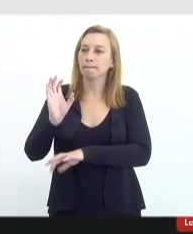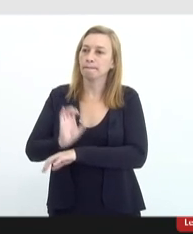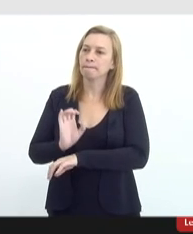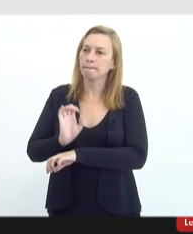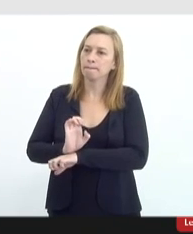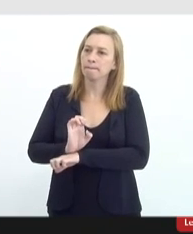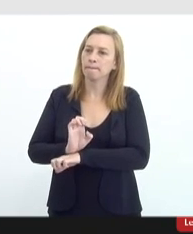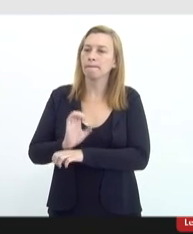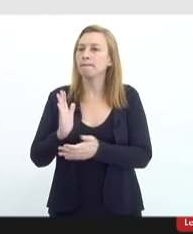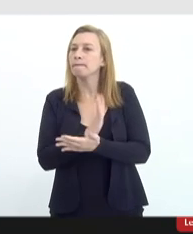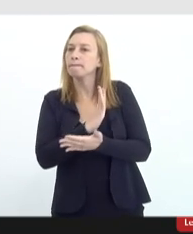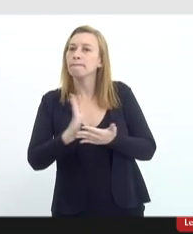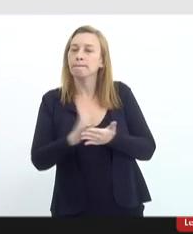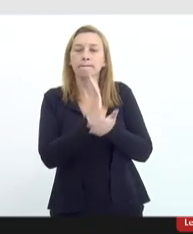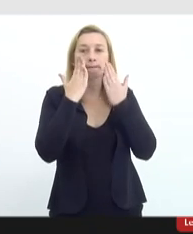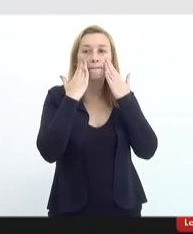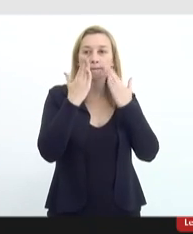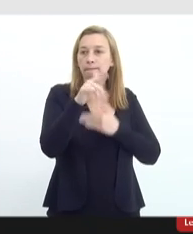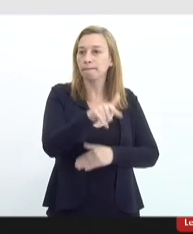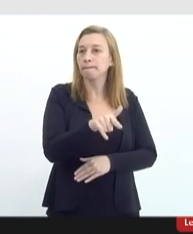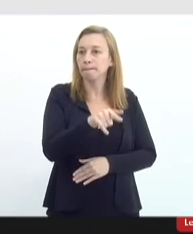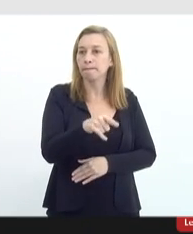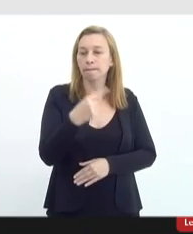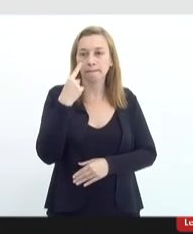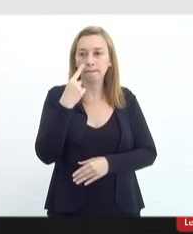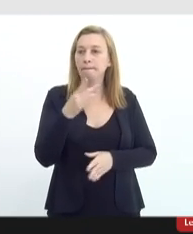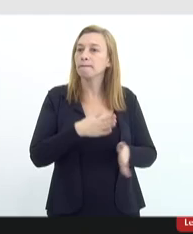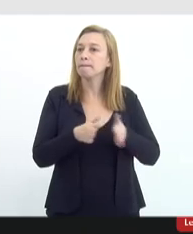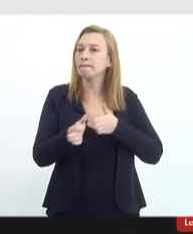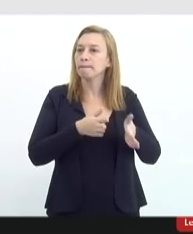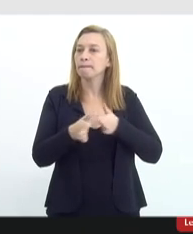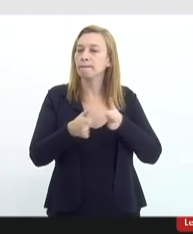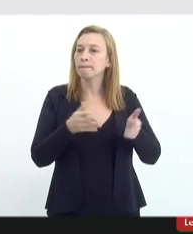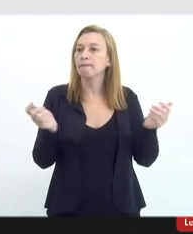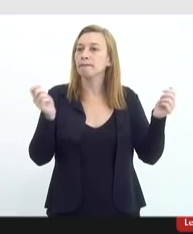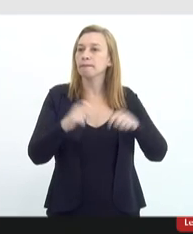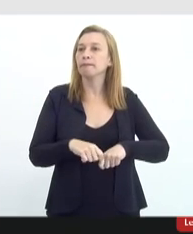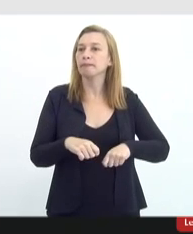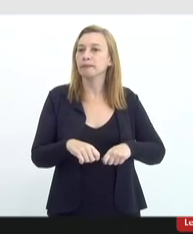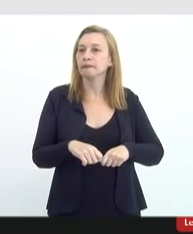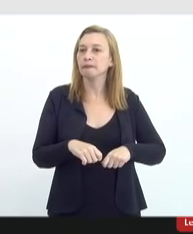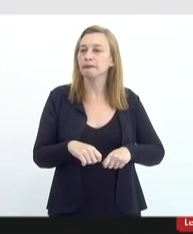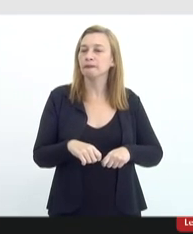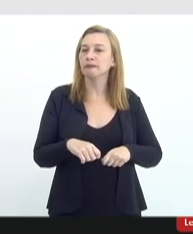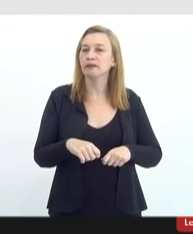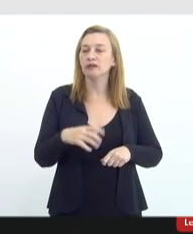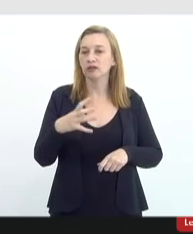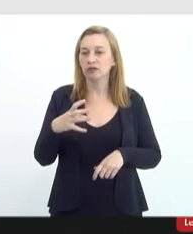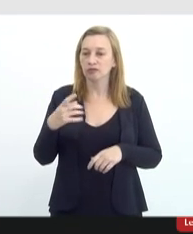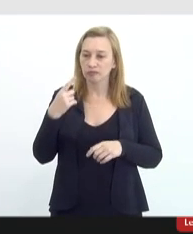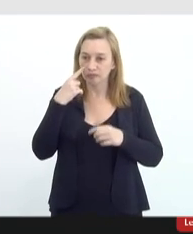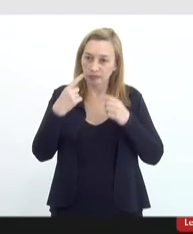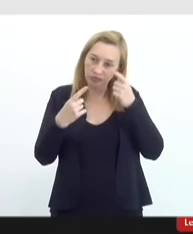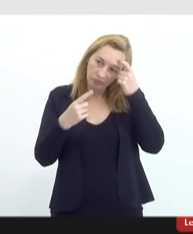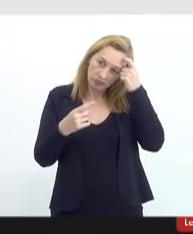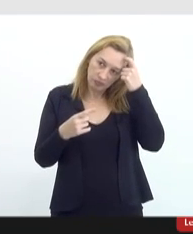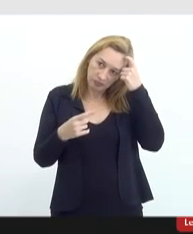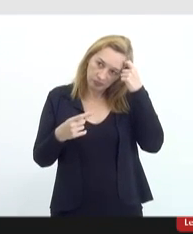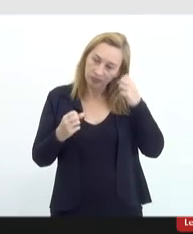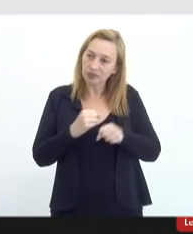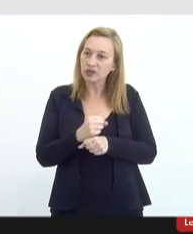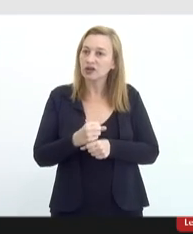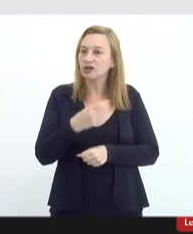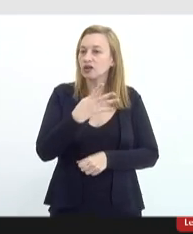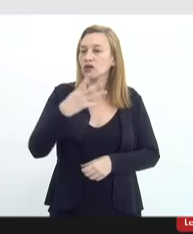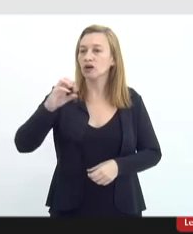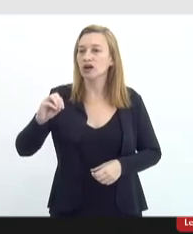algumas apresentações aqui vocês devem ter tido acesso, né, e possibilidade de vislumbrar. Então, na década de 40, os evangélicos